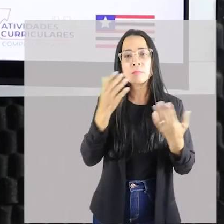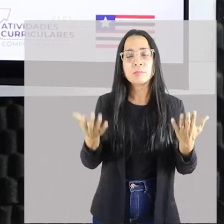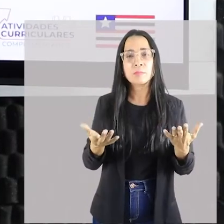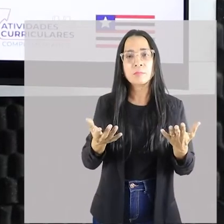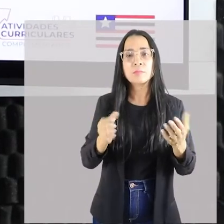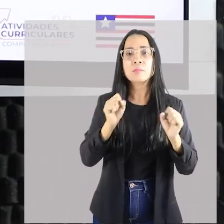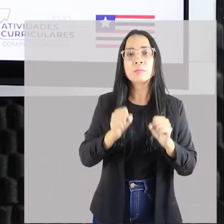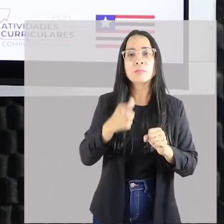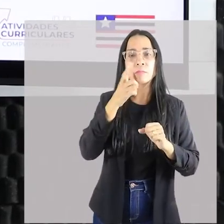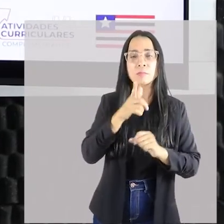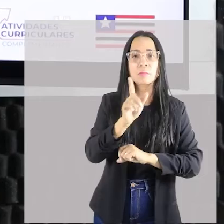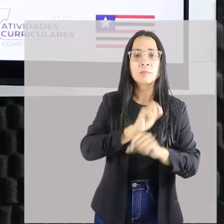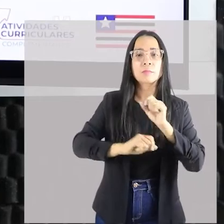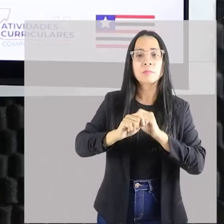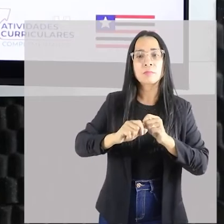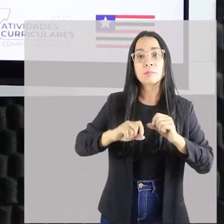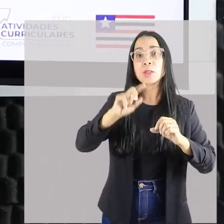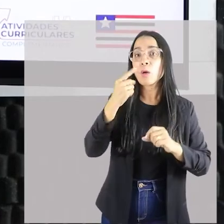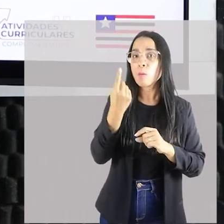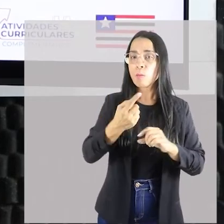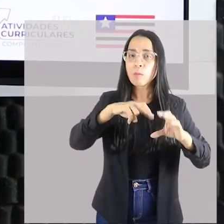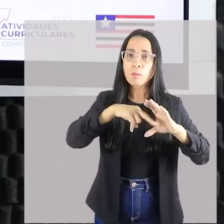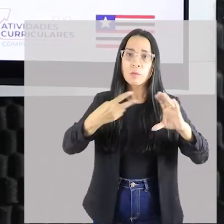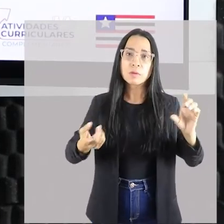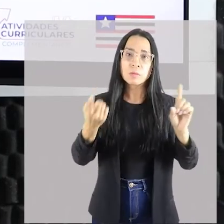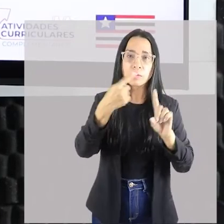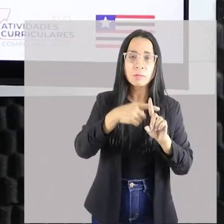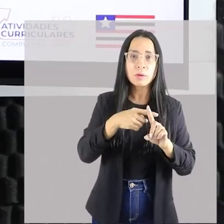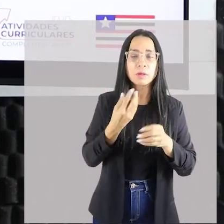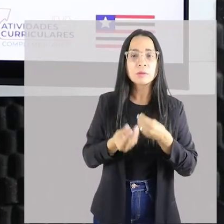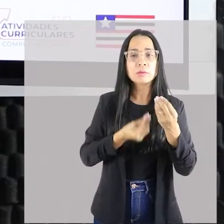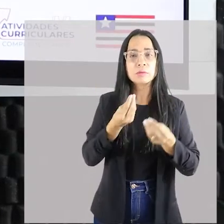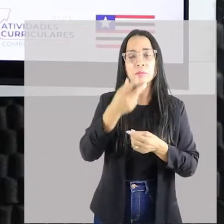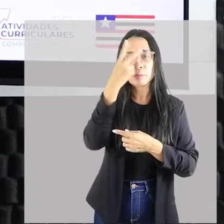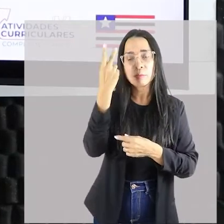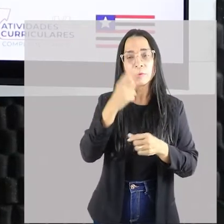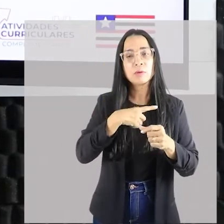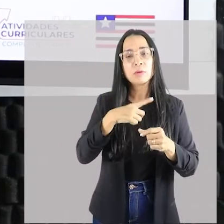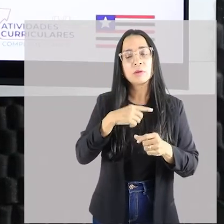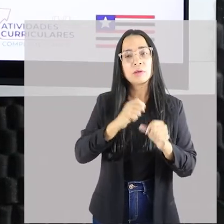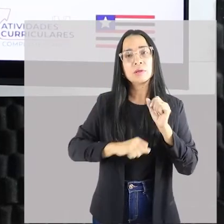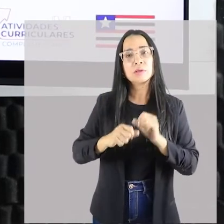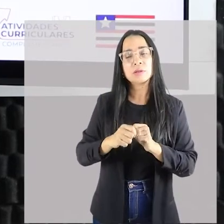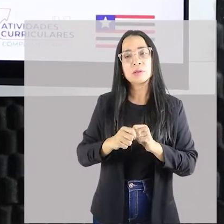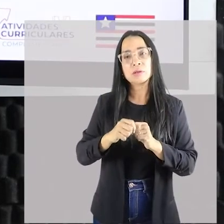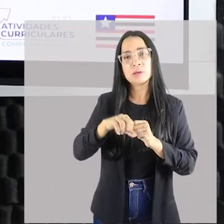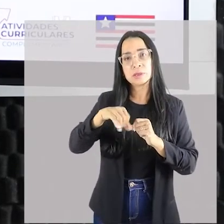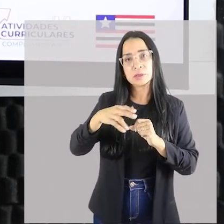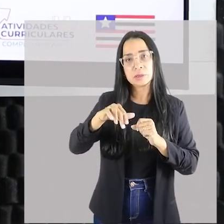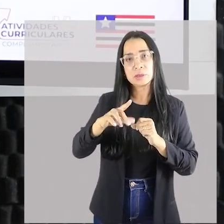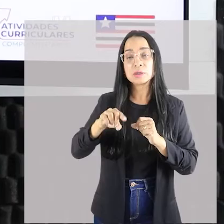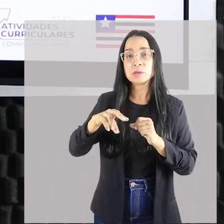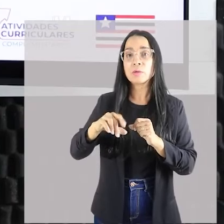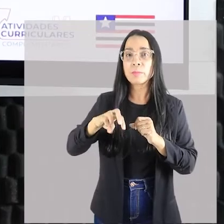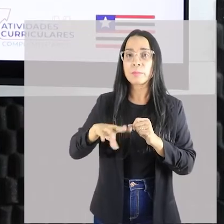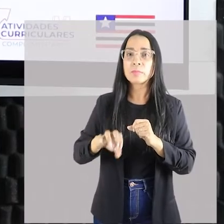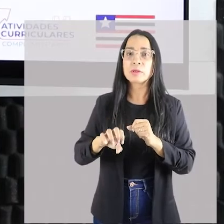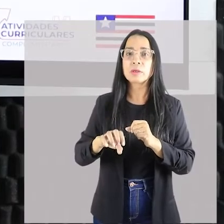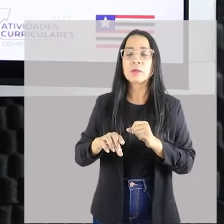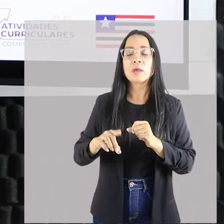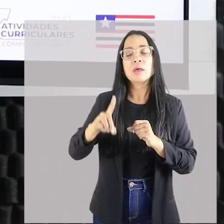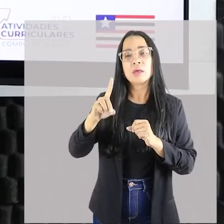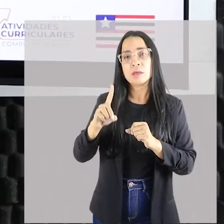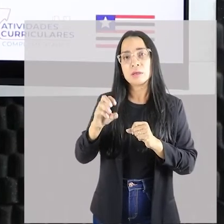você pode ganhar um cromossomo a mais, como é o caso do indivíduo que ele tem síndrome de Down. Esse indivíduo, ao invés de